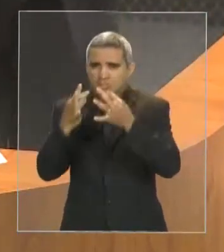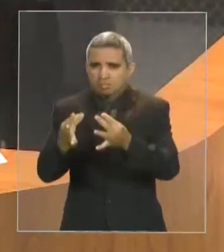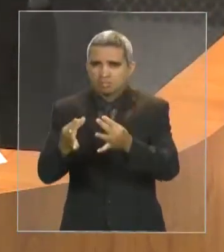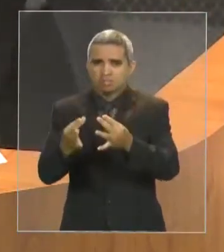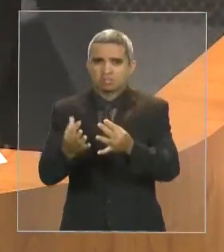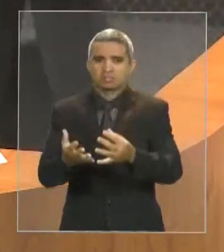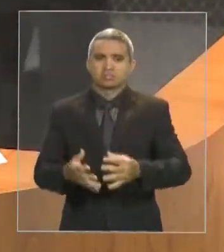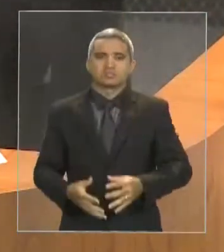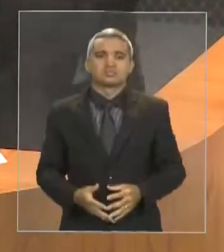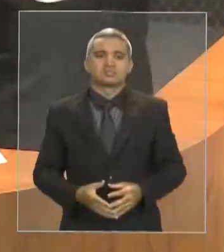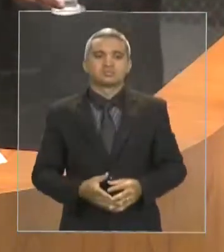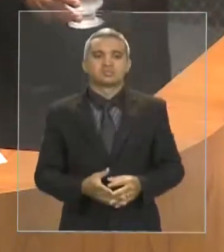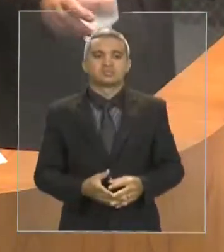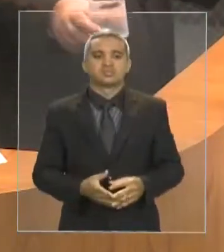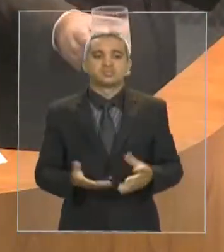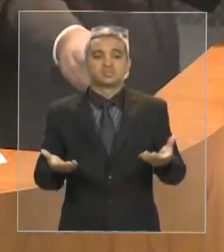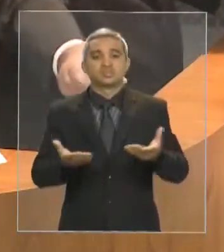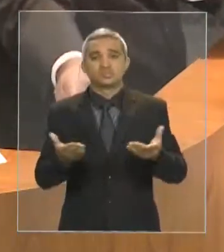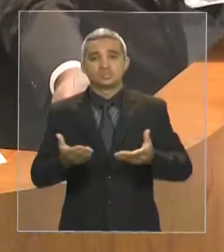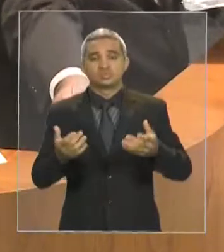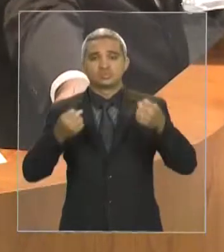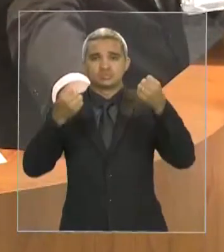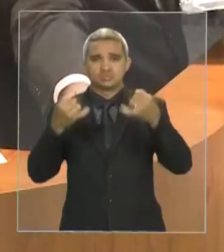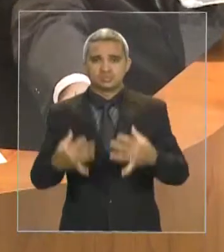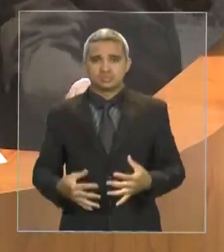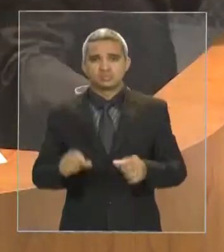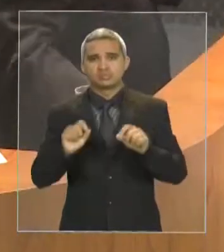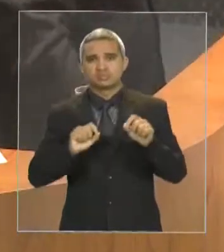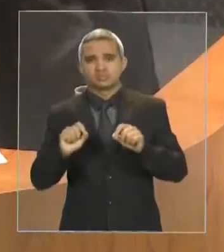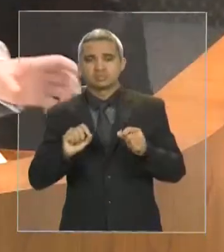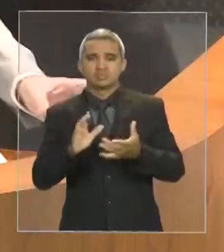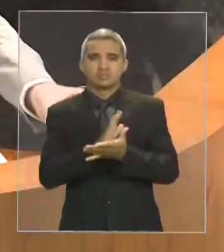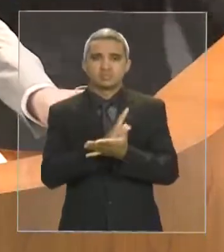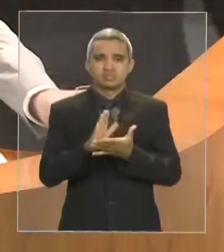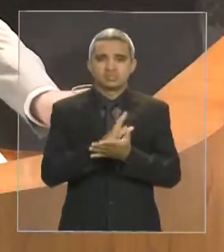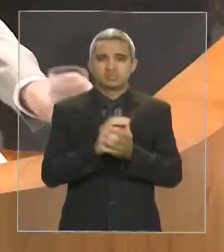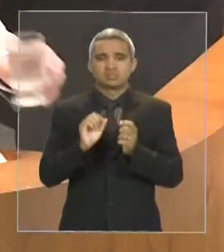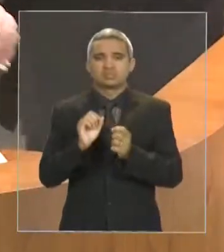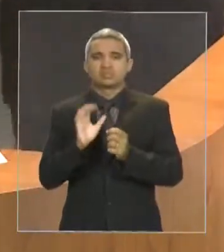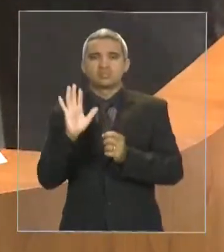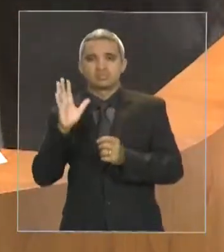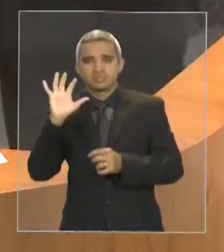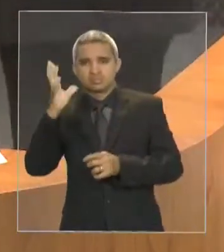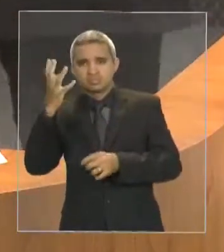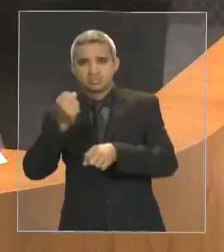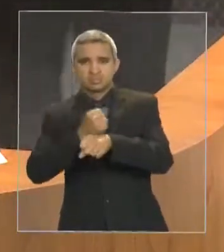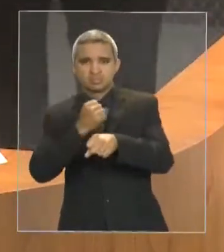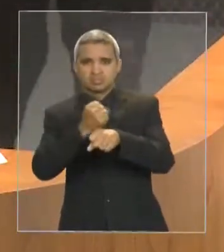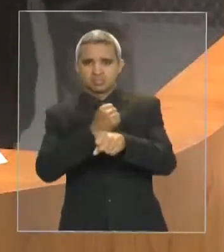Hoje eu vim trazer um pouco dos resultados e encaminhamentos do programa Escola Digna.